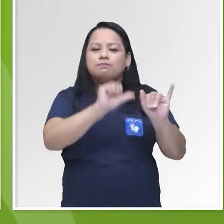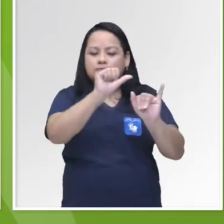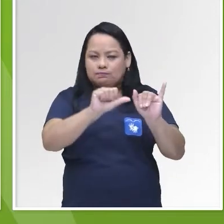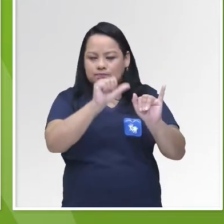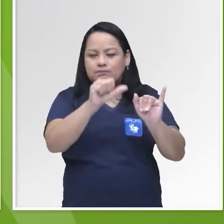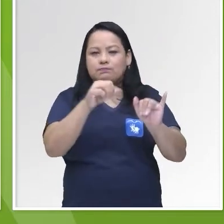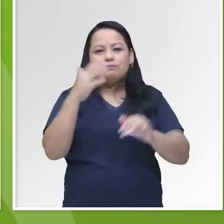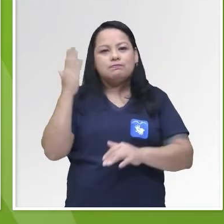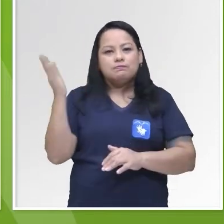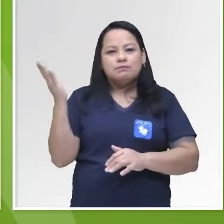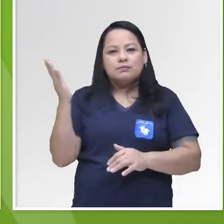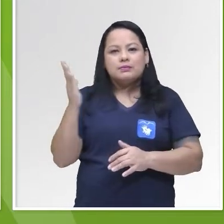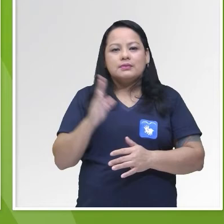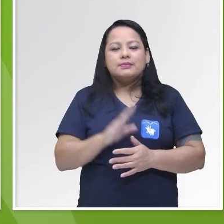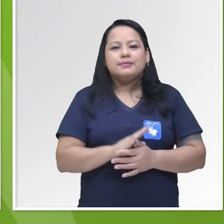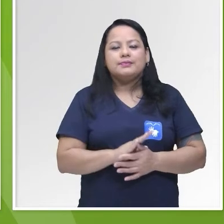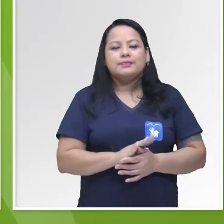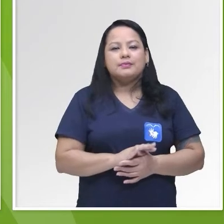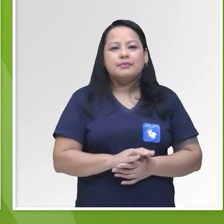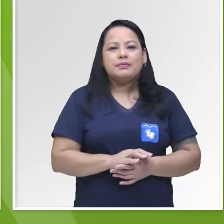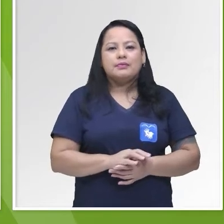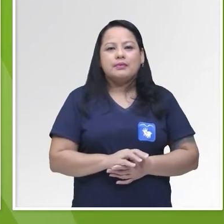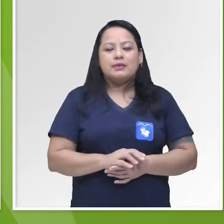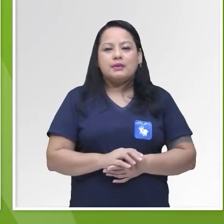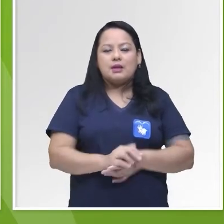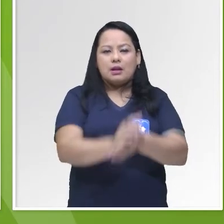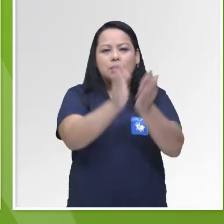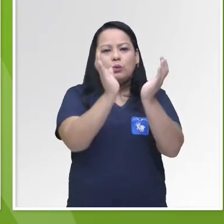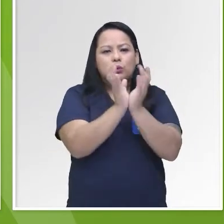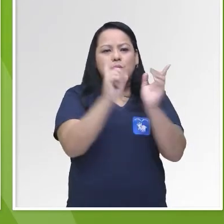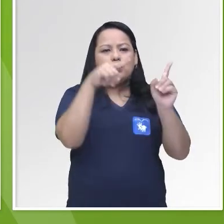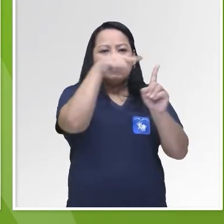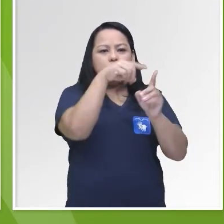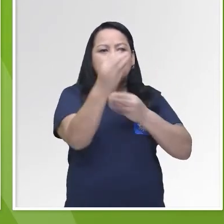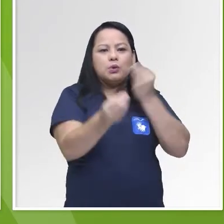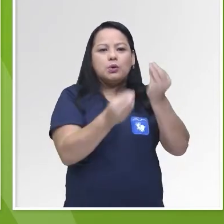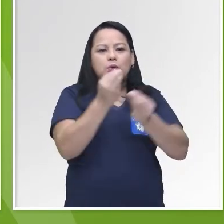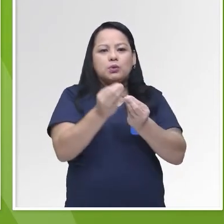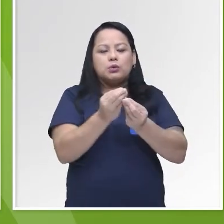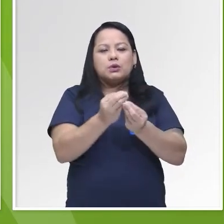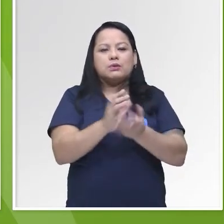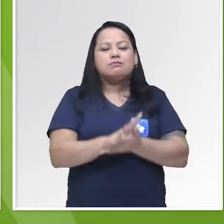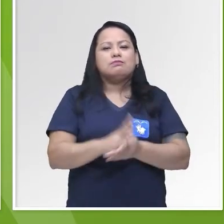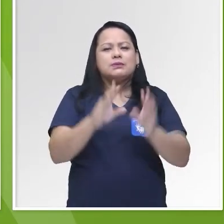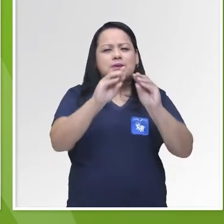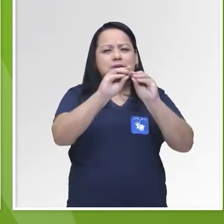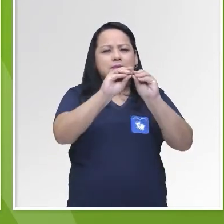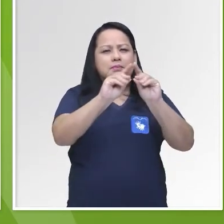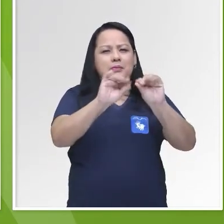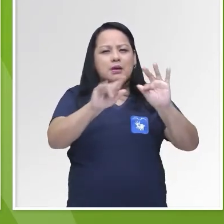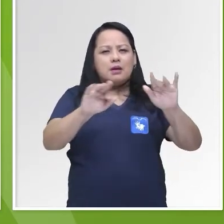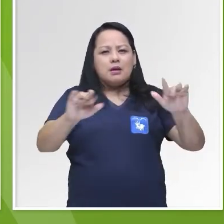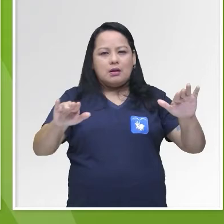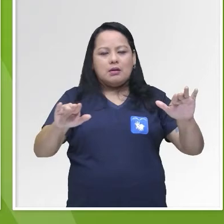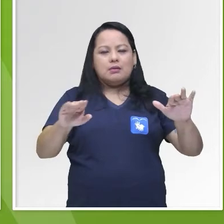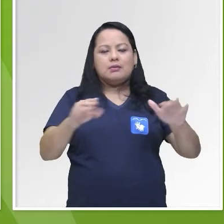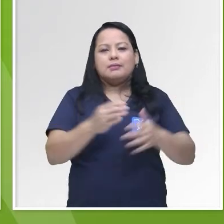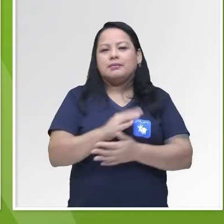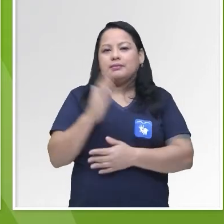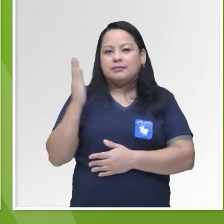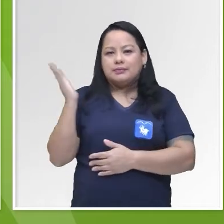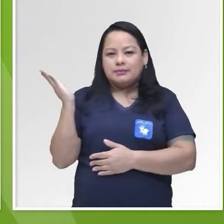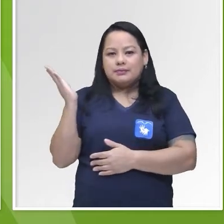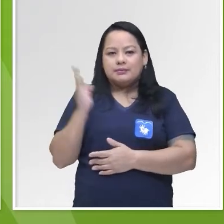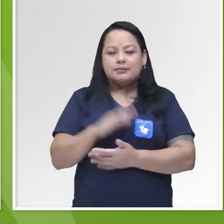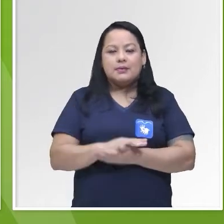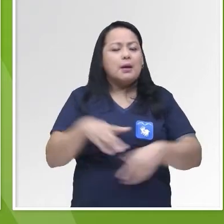química aqui, tá? Eu ia classificar como sendo uma reação de análise ou